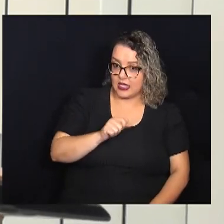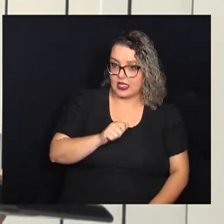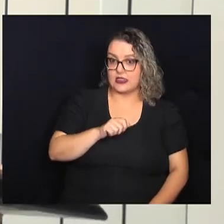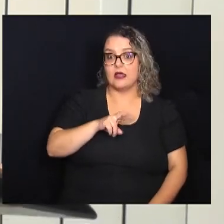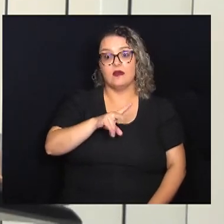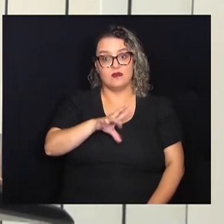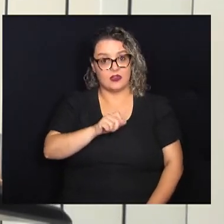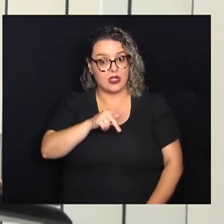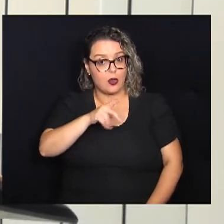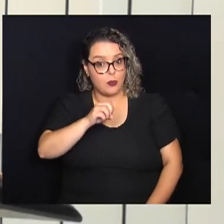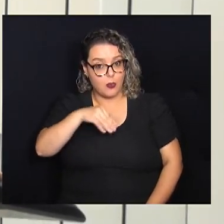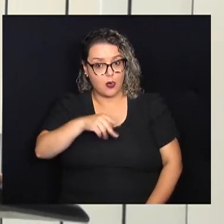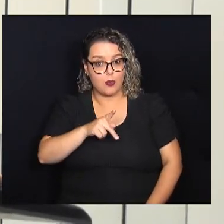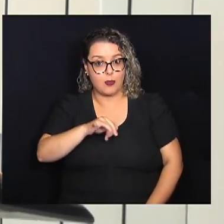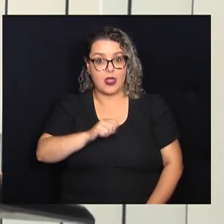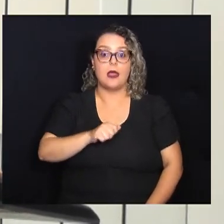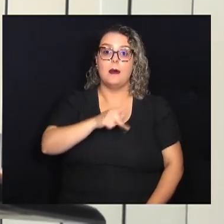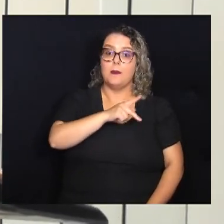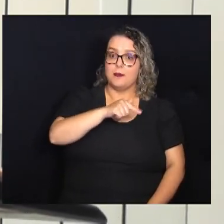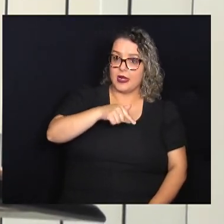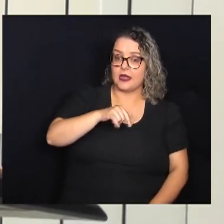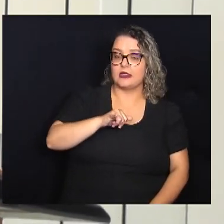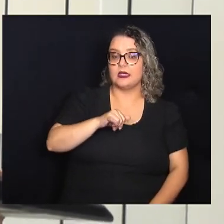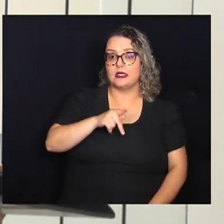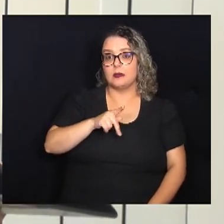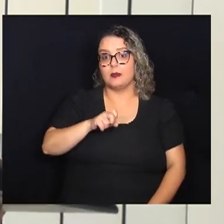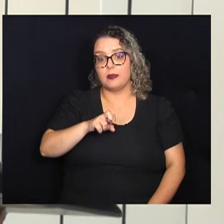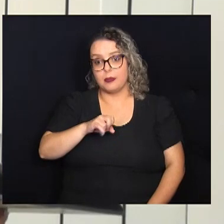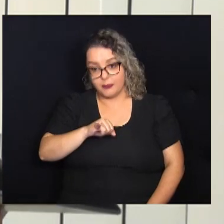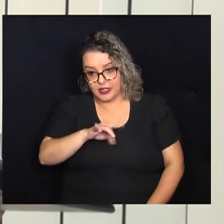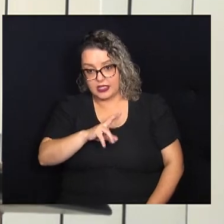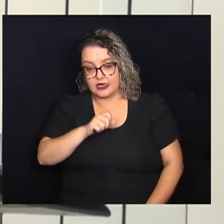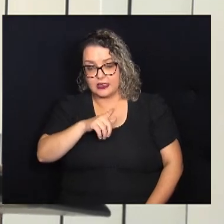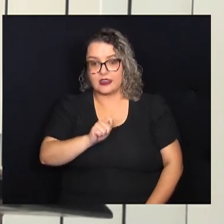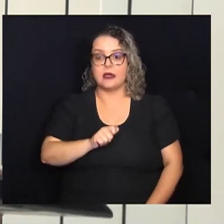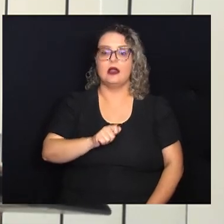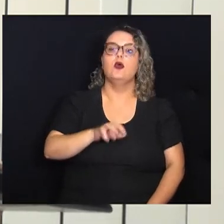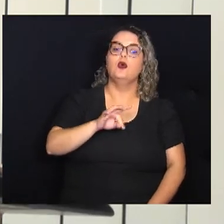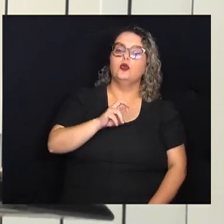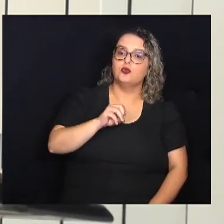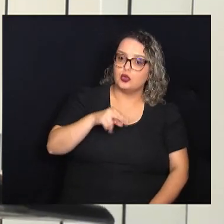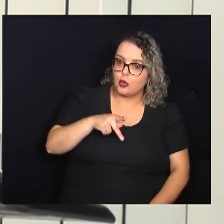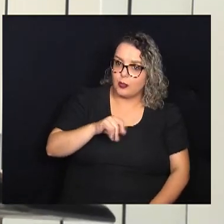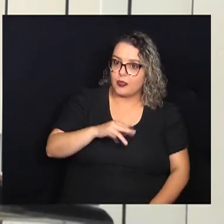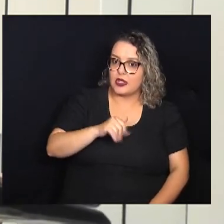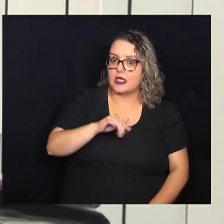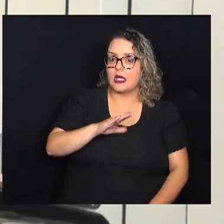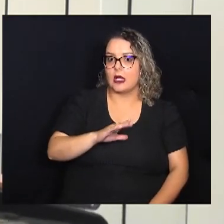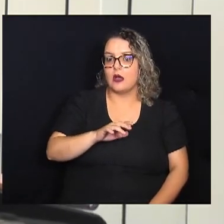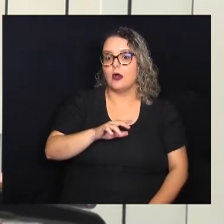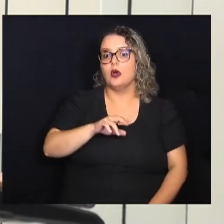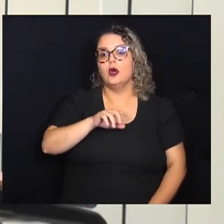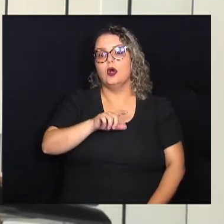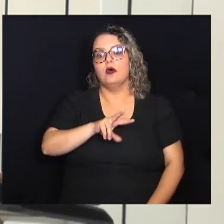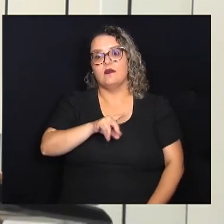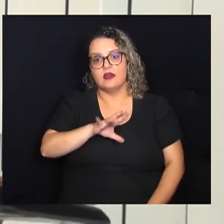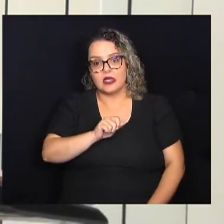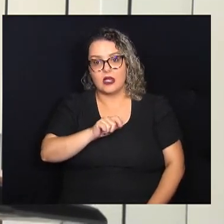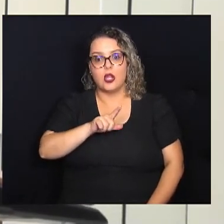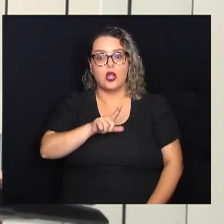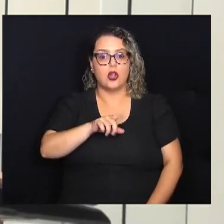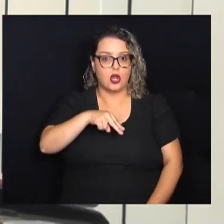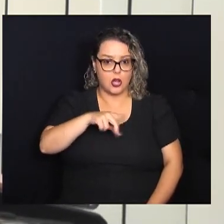Pompeia, o Parque Ipiranga, Parque Montreal, o Parque Tropical, a Vila Lovato, Vila União,